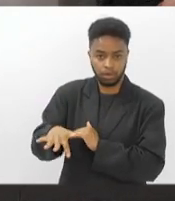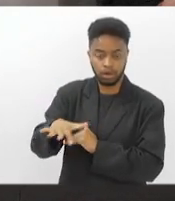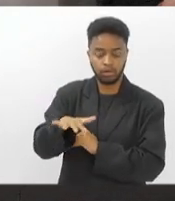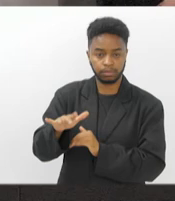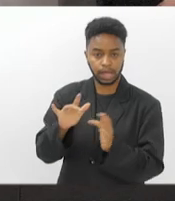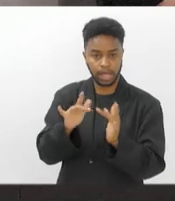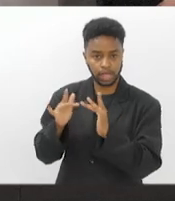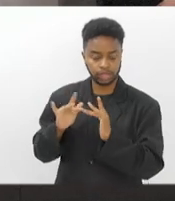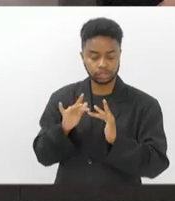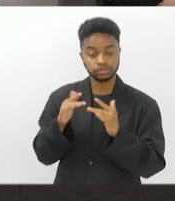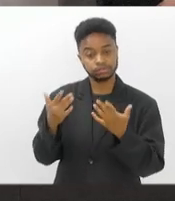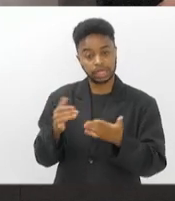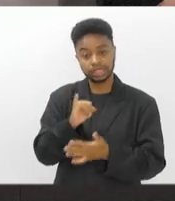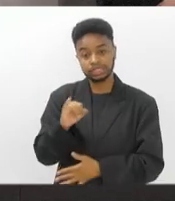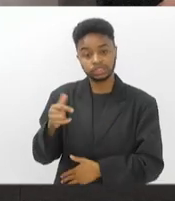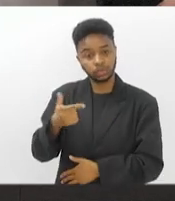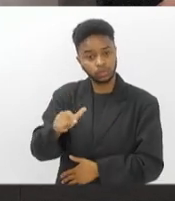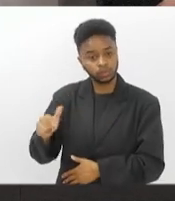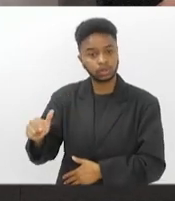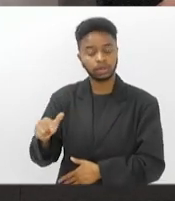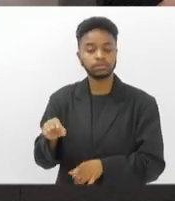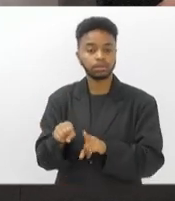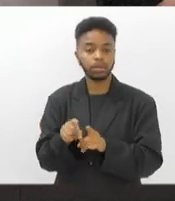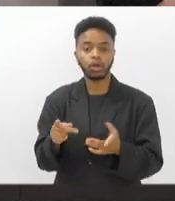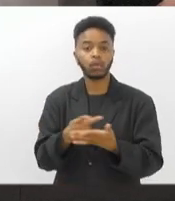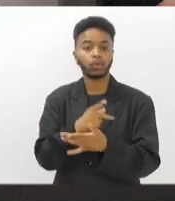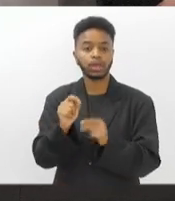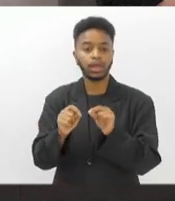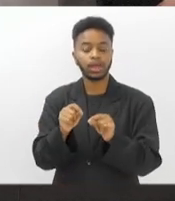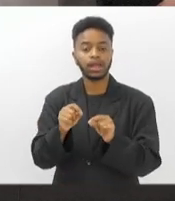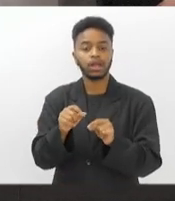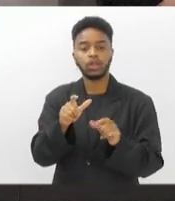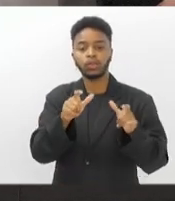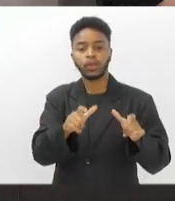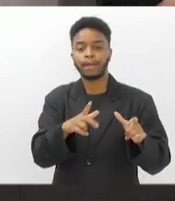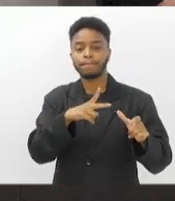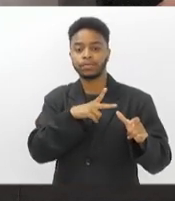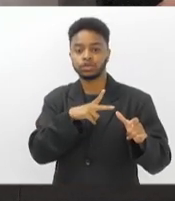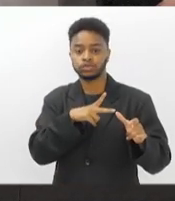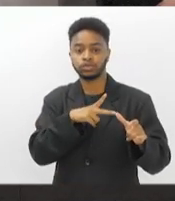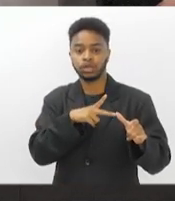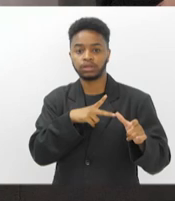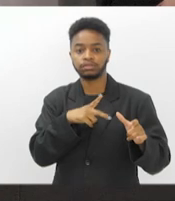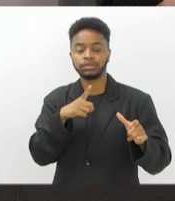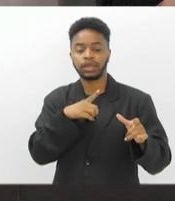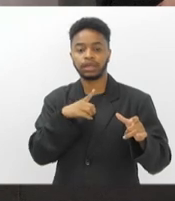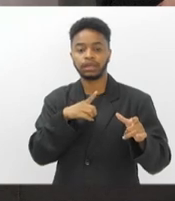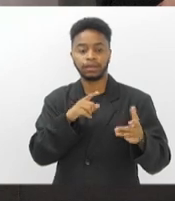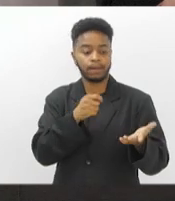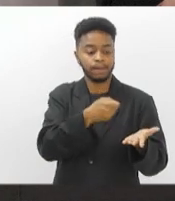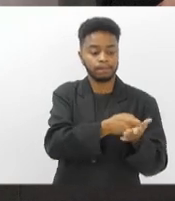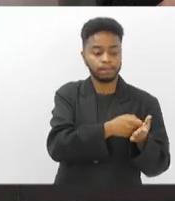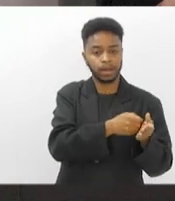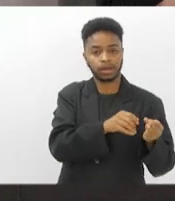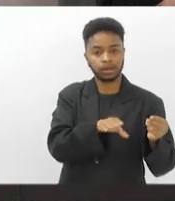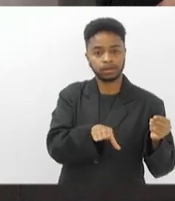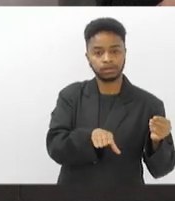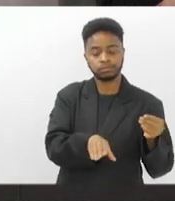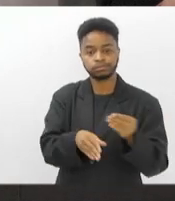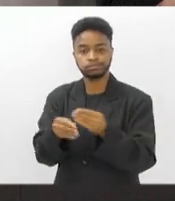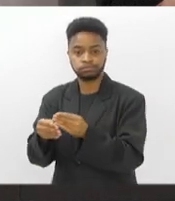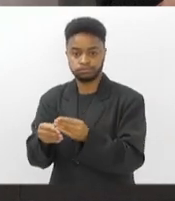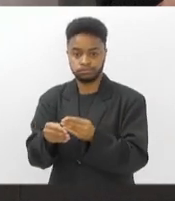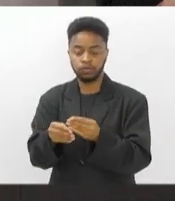se não tiver e é o que acontece muito muito também são as clínicas particulares que atuam com reembolso que é isso que acontece e a gente